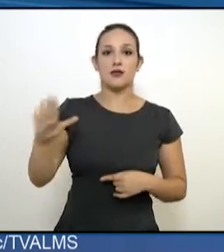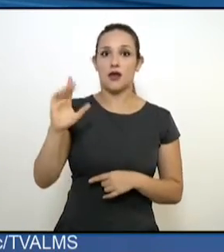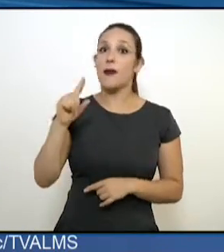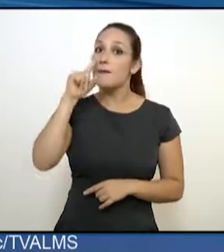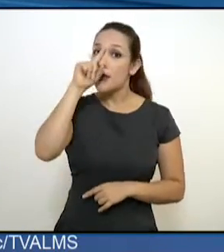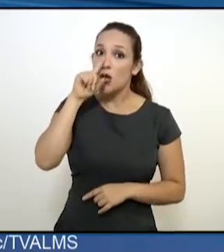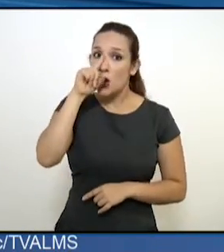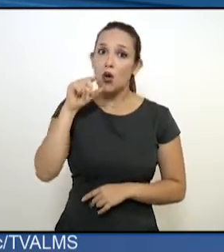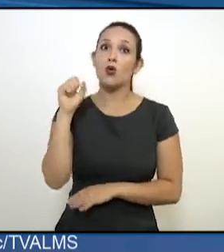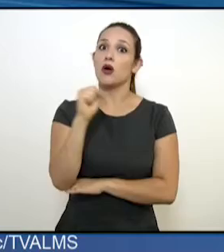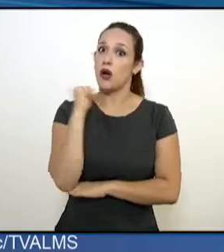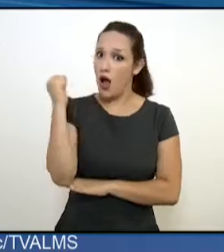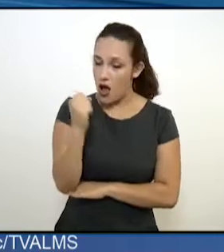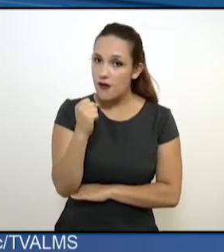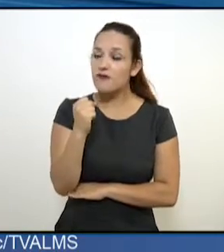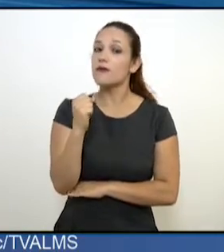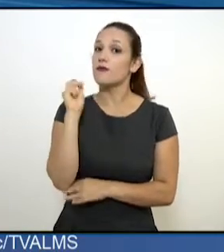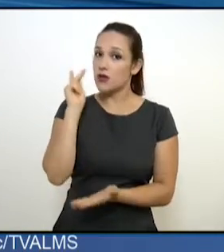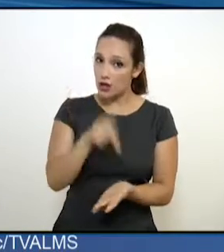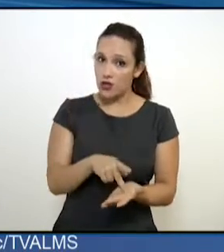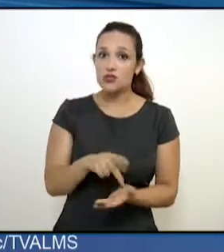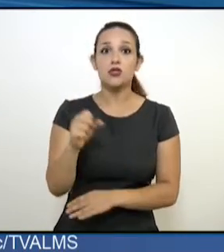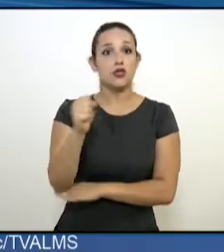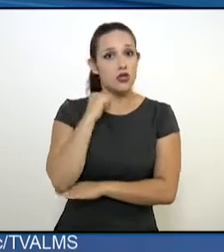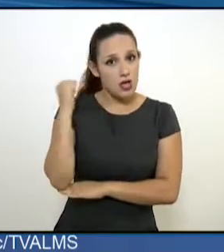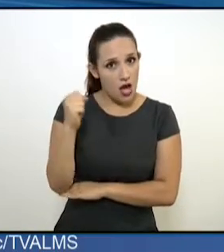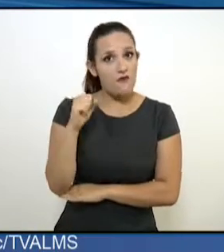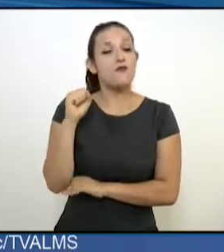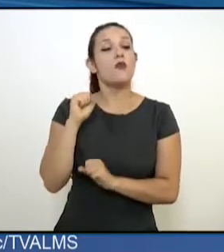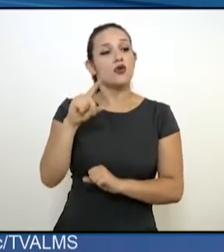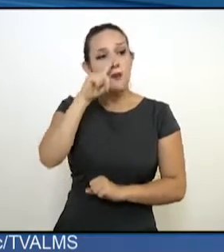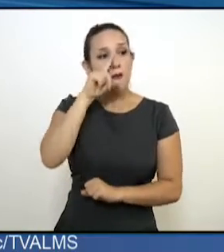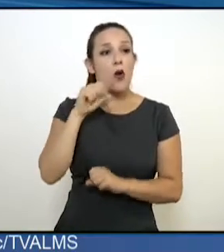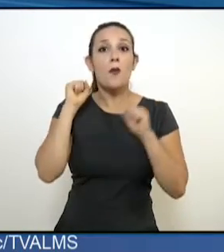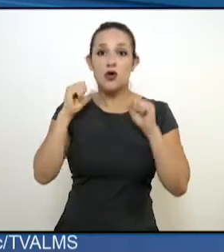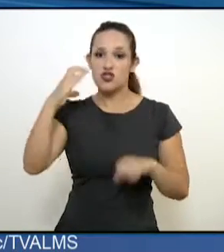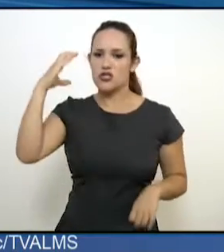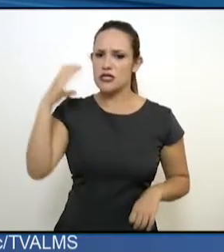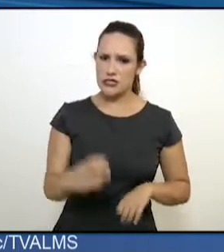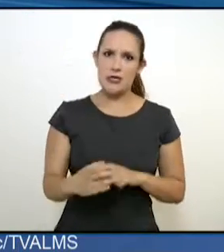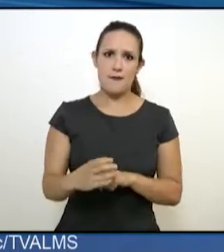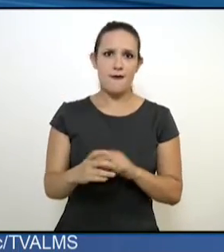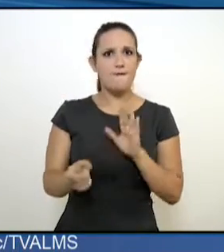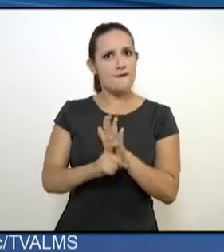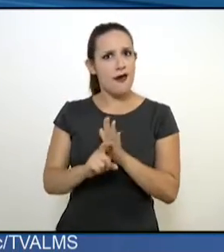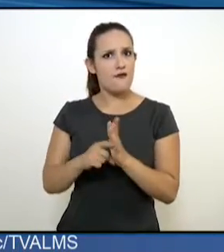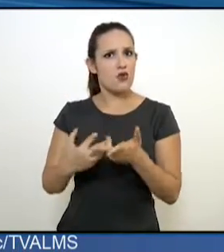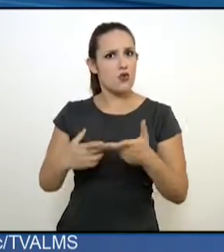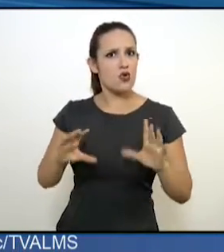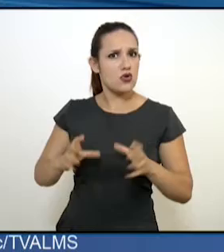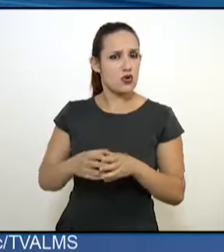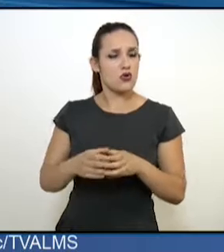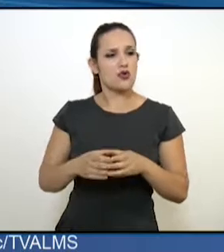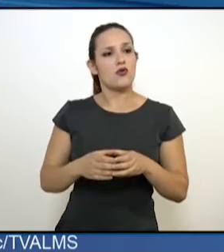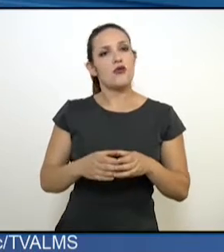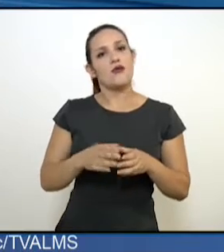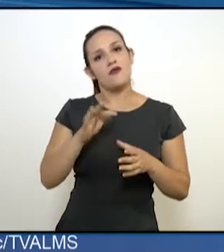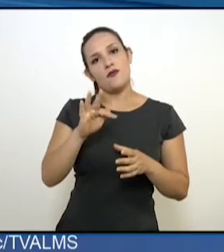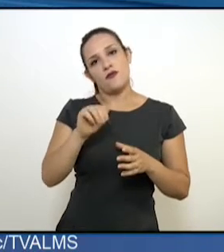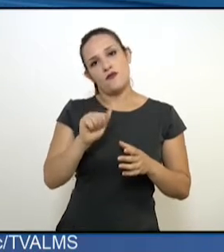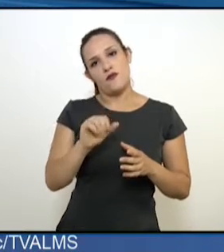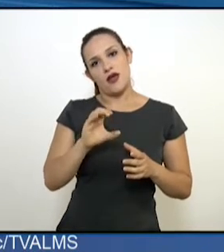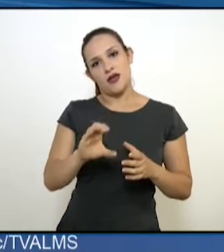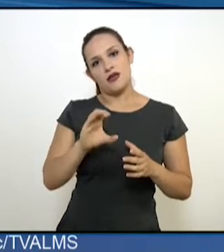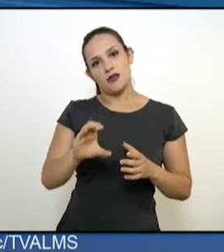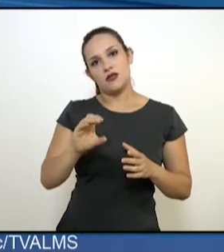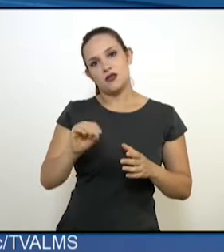risco, eminente risco de ações do crime organizado através de todas as facções